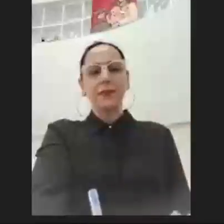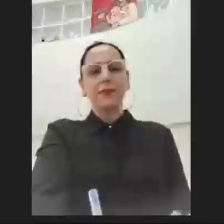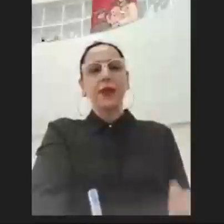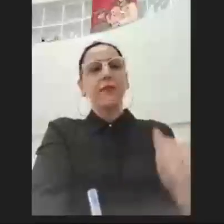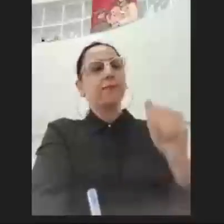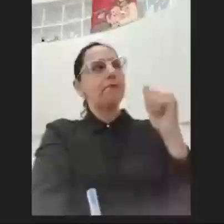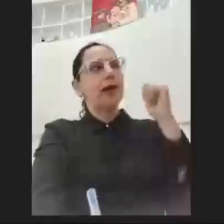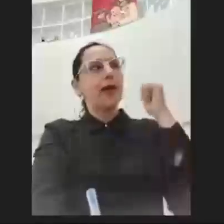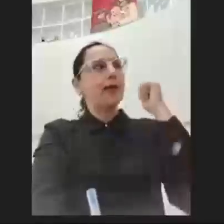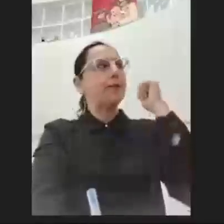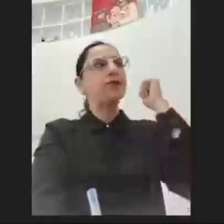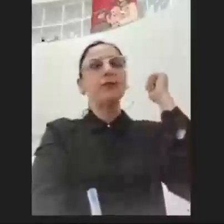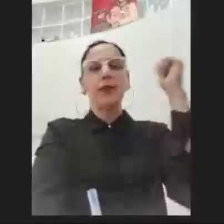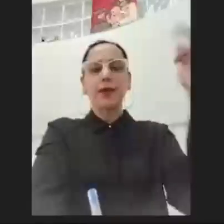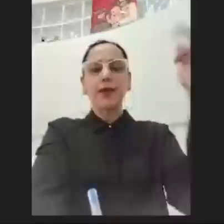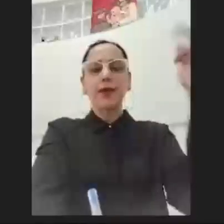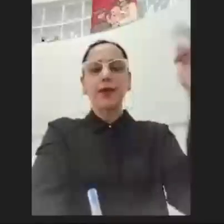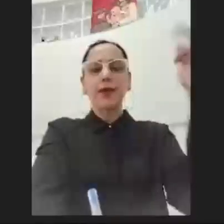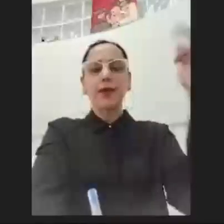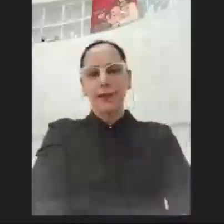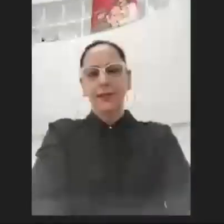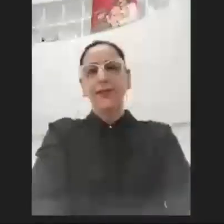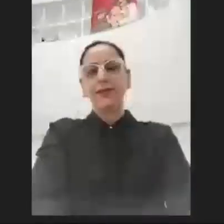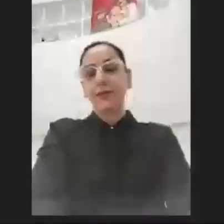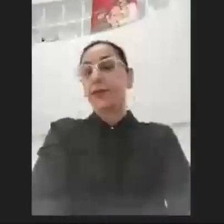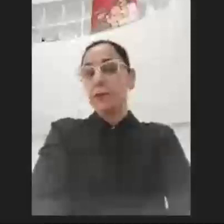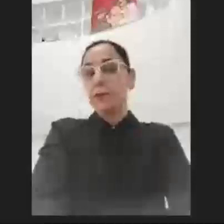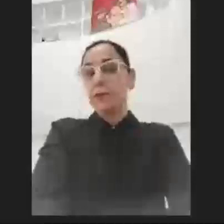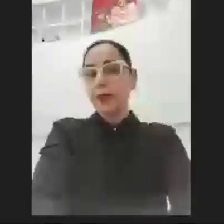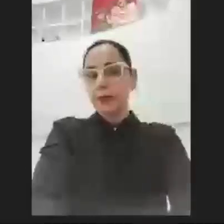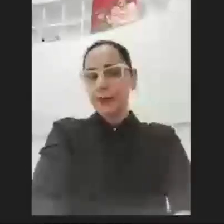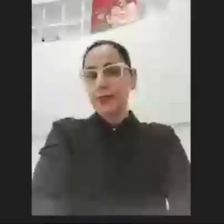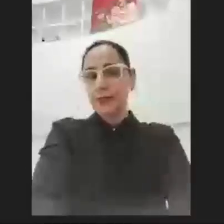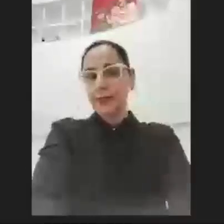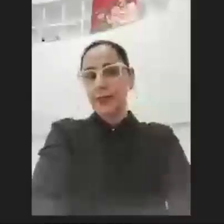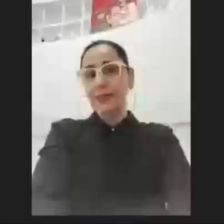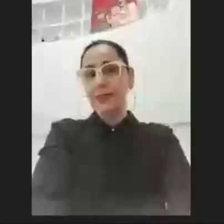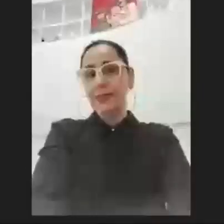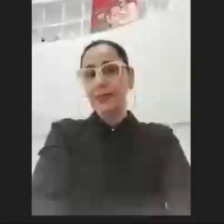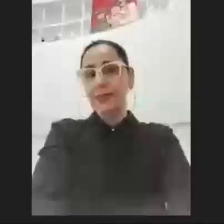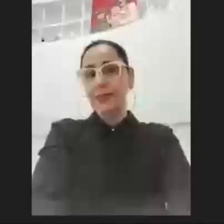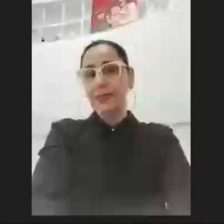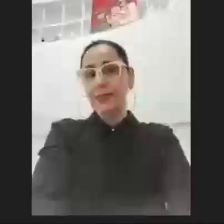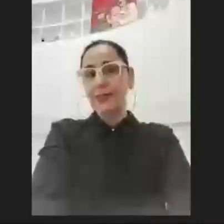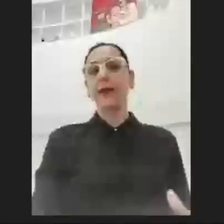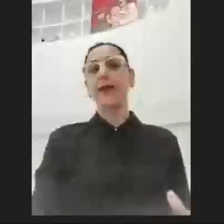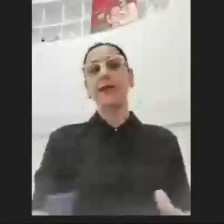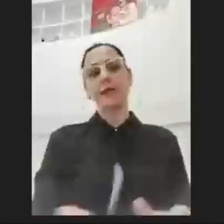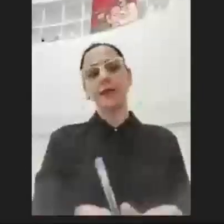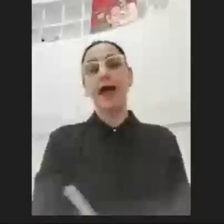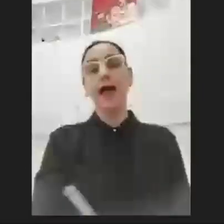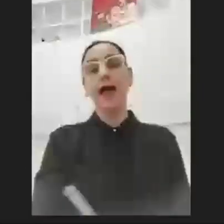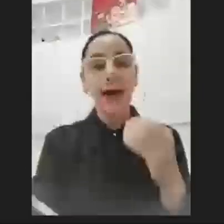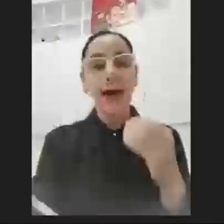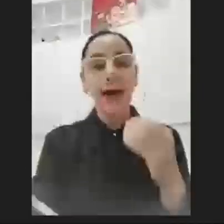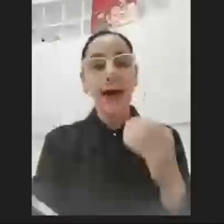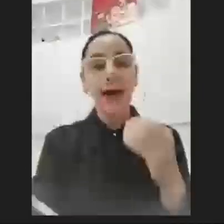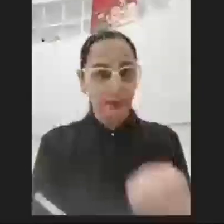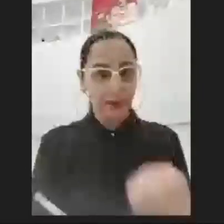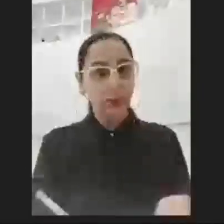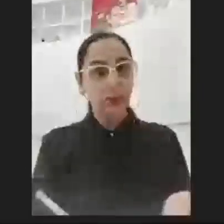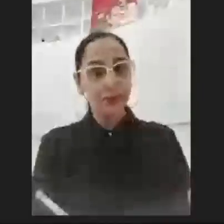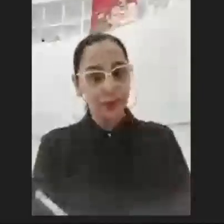em home office, pedir para esse pai estender um pouquinho a licença paternidade, dar as